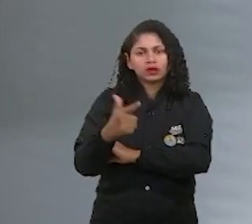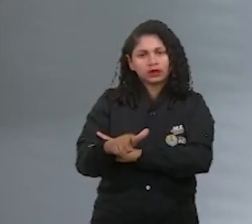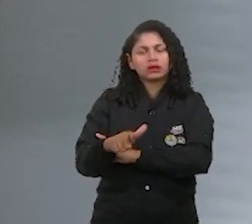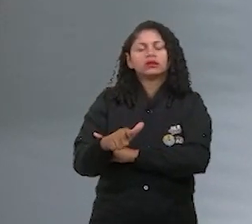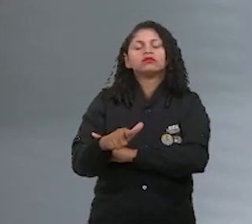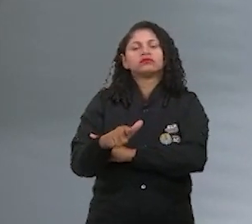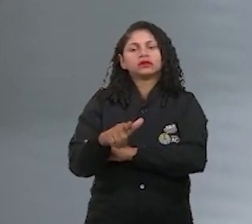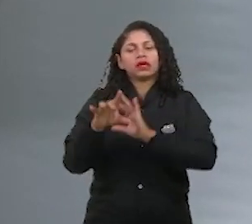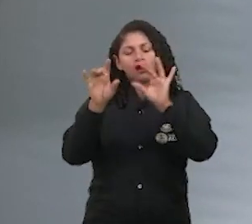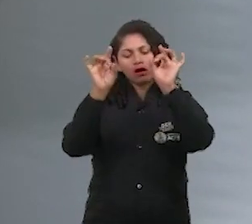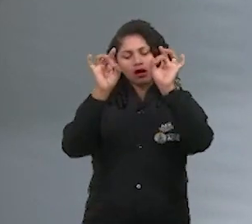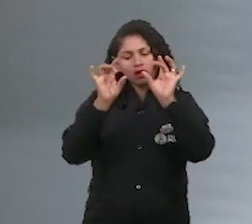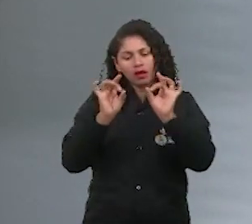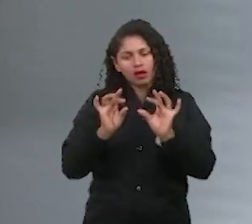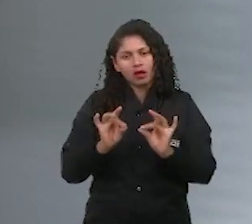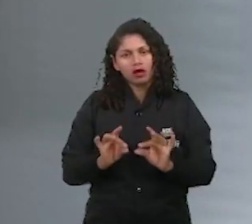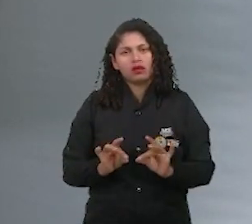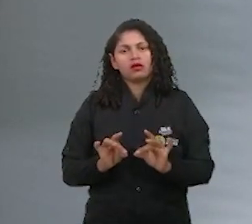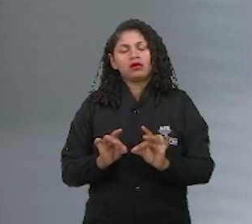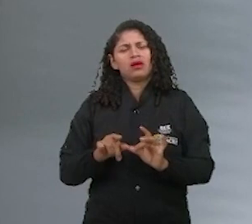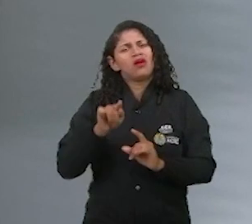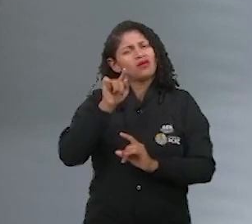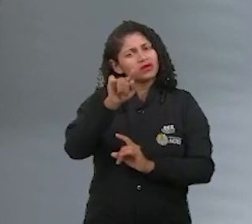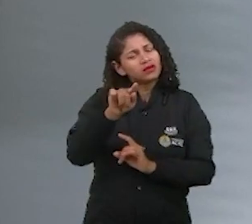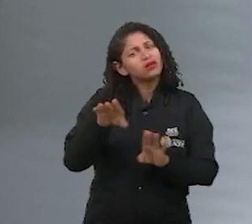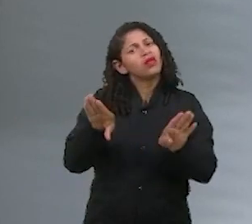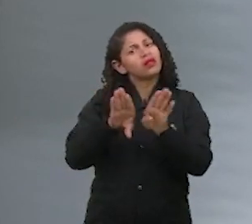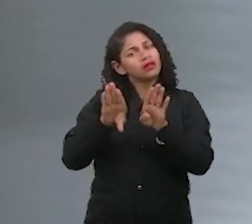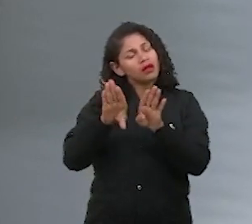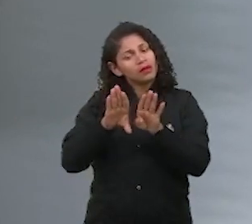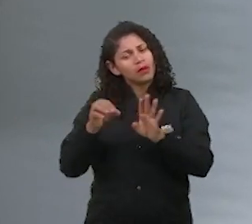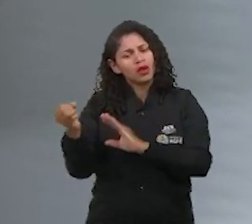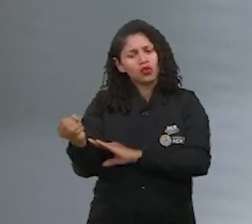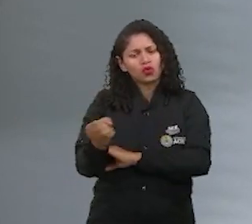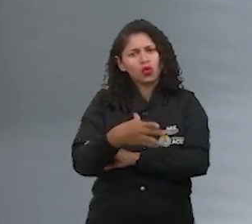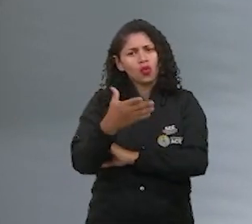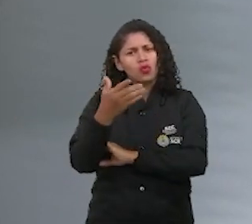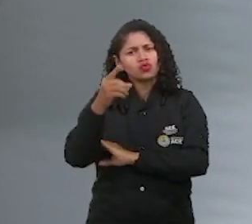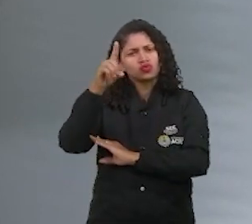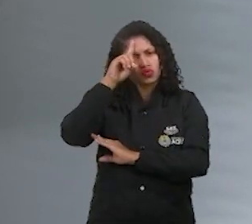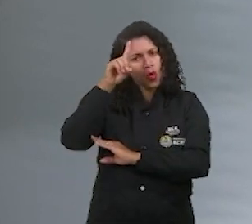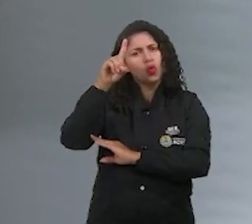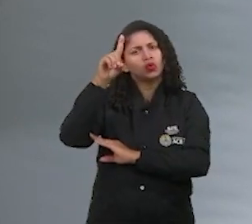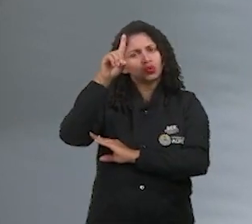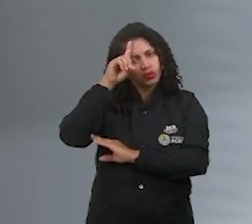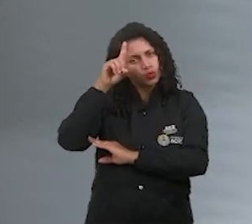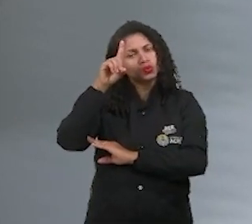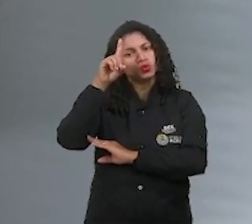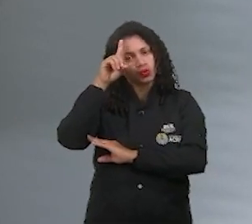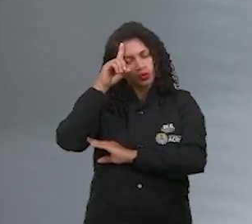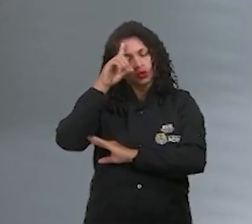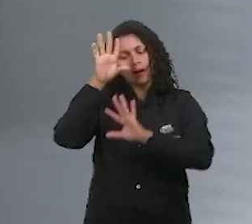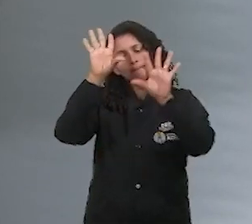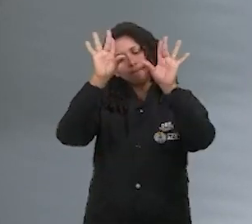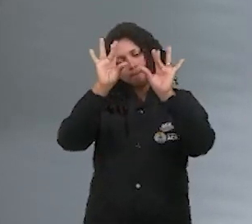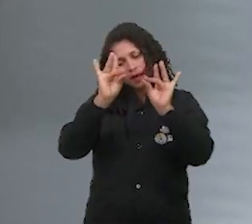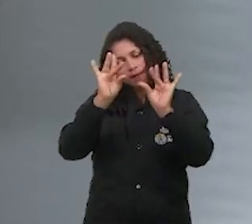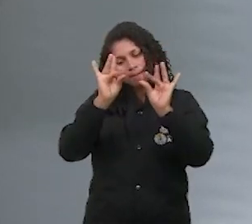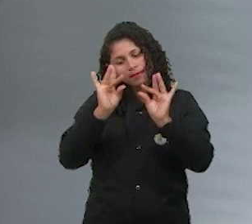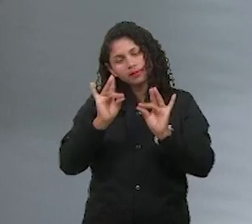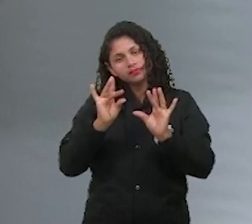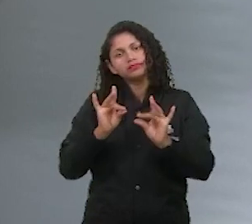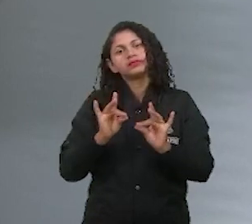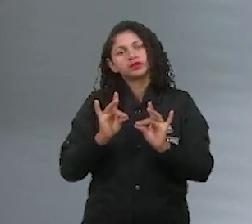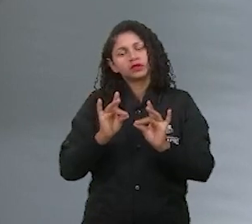pontuar cada uma. Mas você também se renova todo dia. Como? E vai colocar os mesmos aspectos. Então, graças